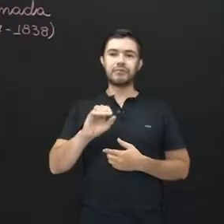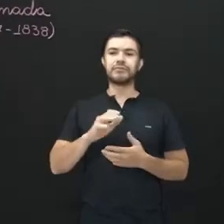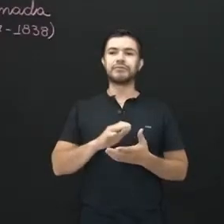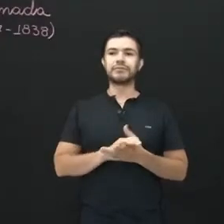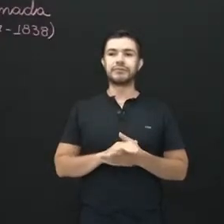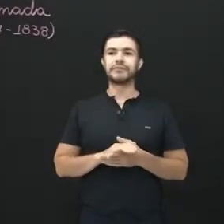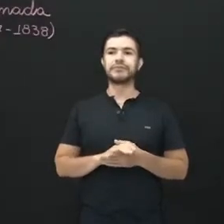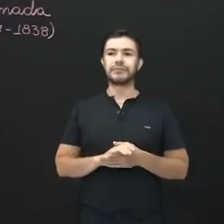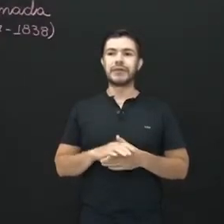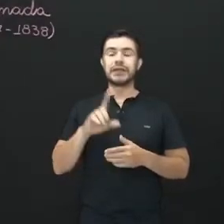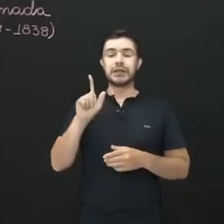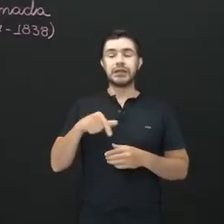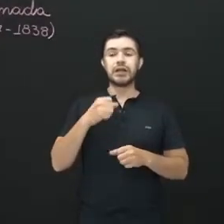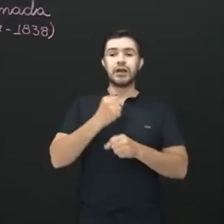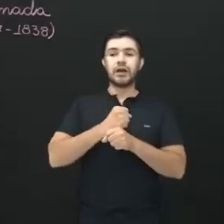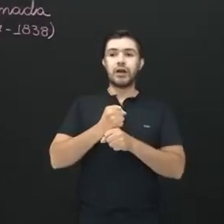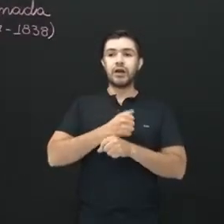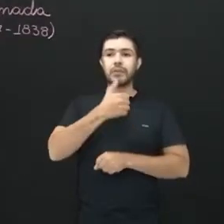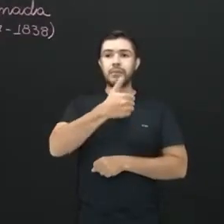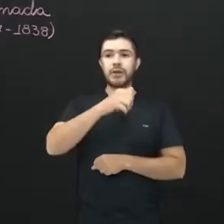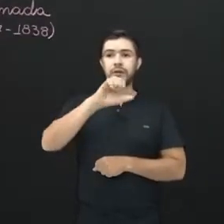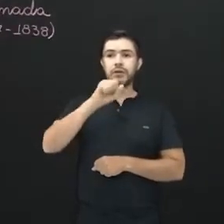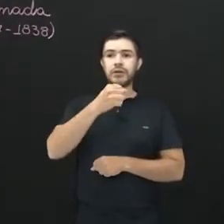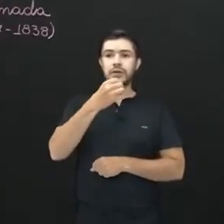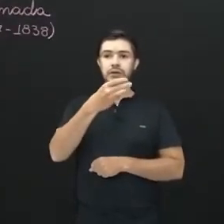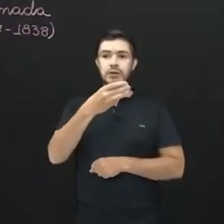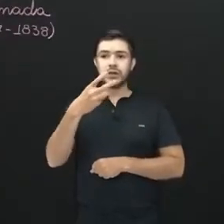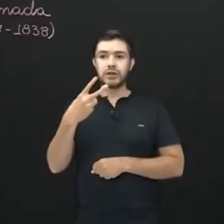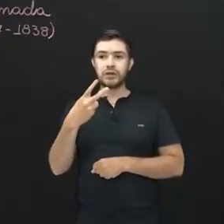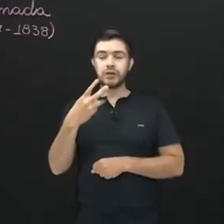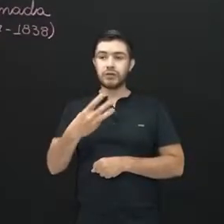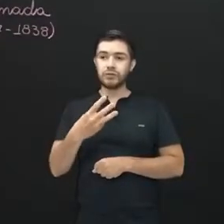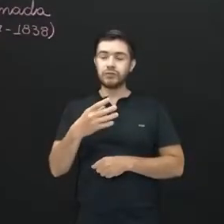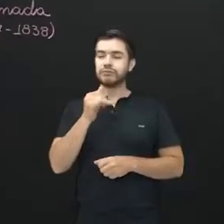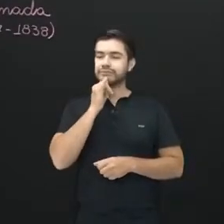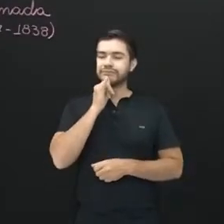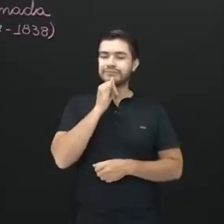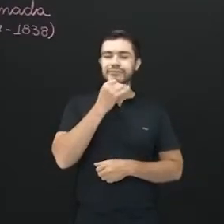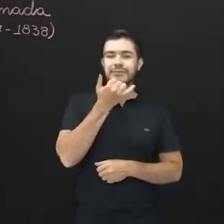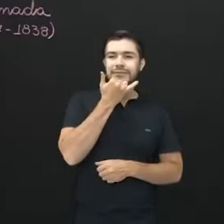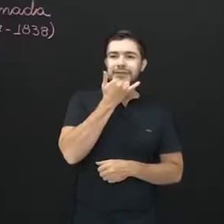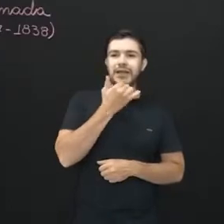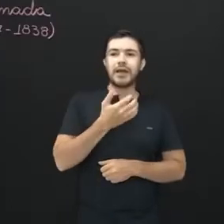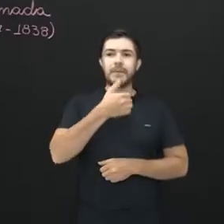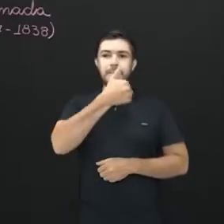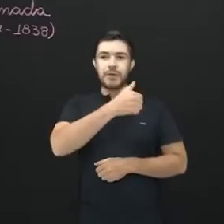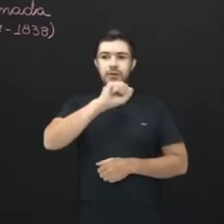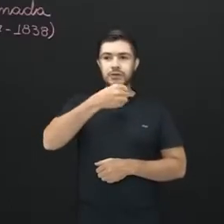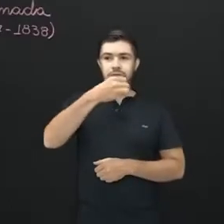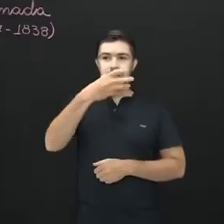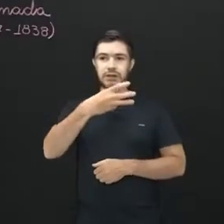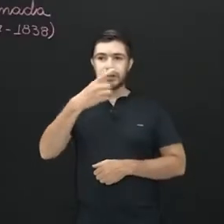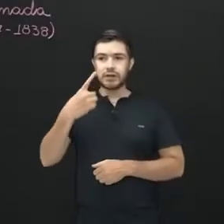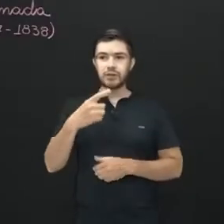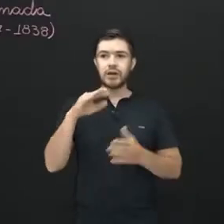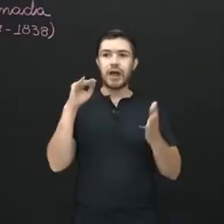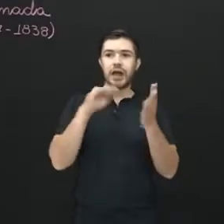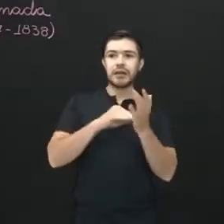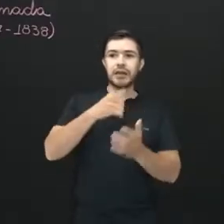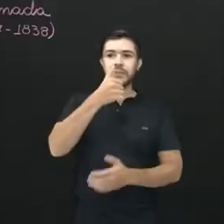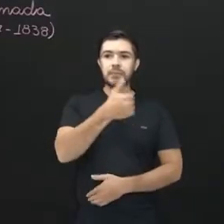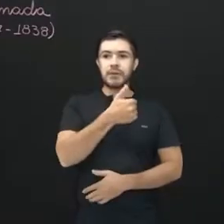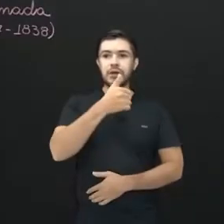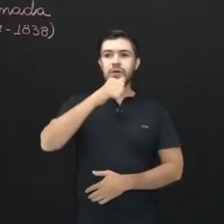Só faltou aqui o segundo reinado, que seria o outro período do Império Brasileiro que a gente não vai levar em conta na aula de hoje, por isso que não está